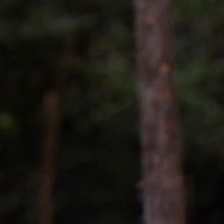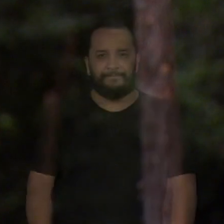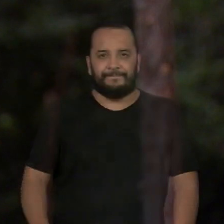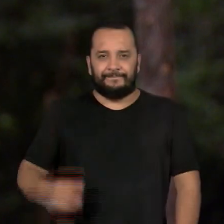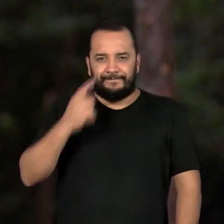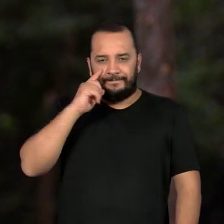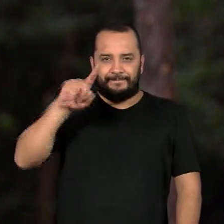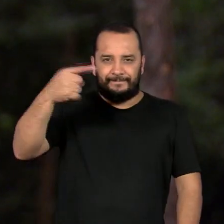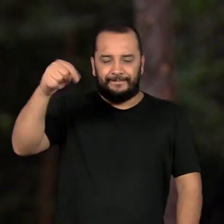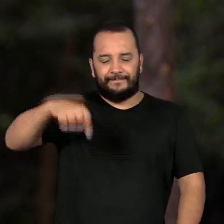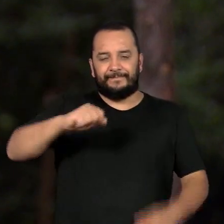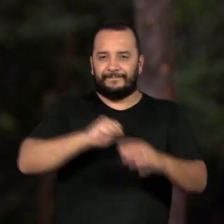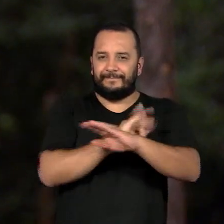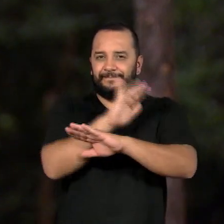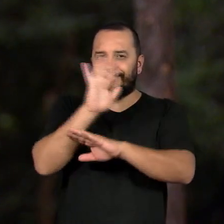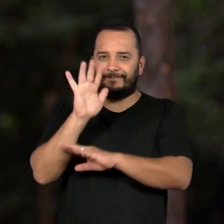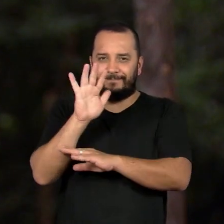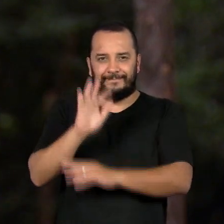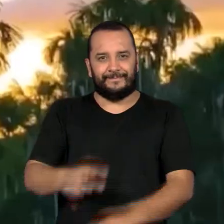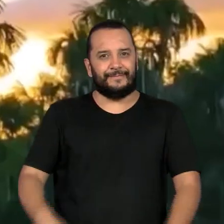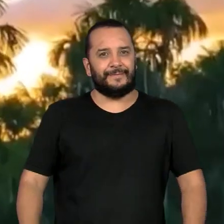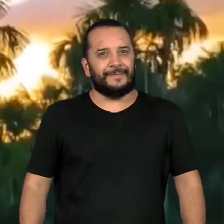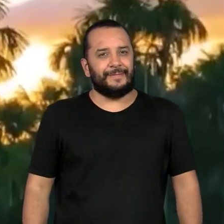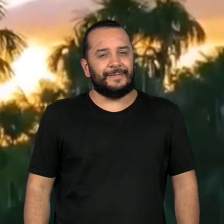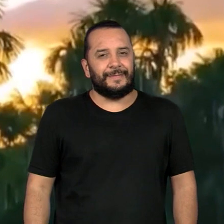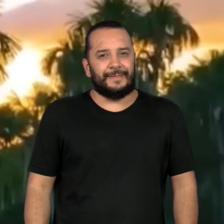Daqui a pouco, aqui no Repórter Eco.